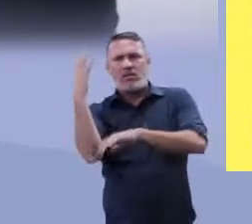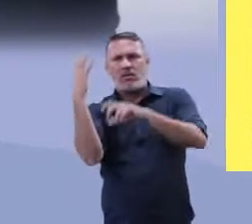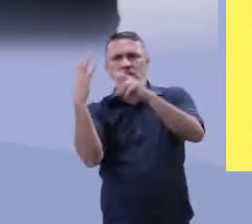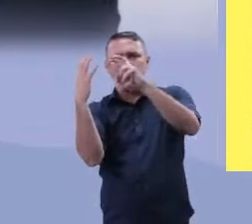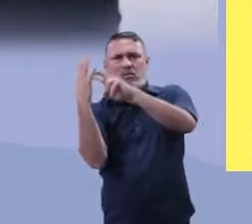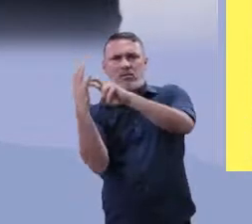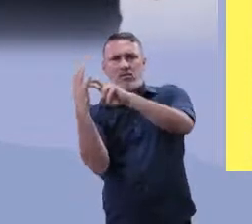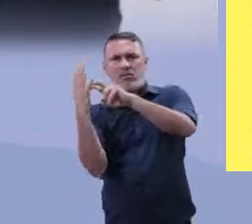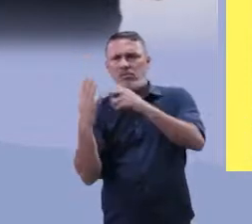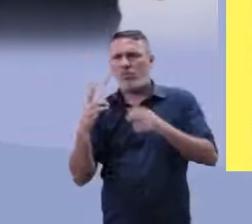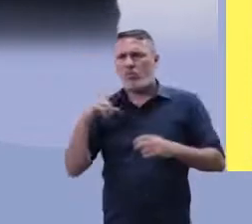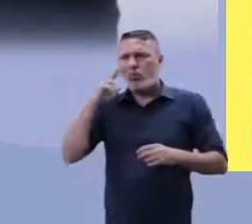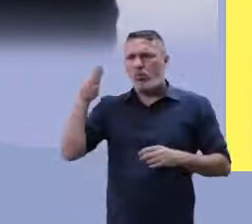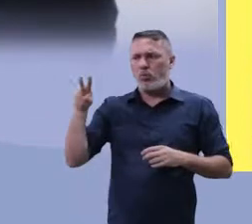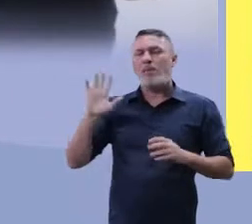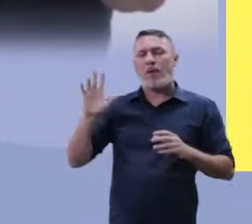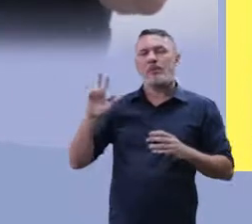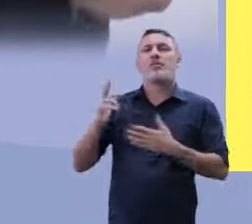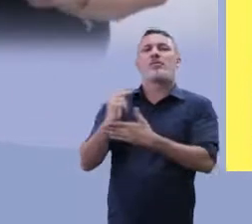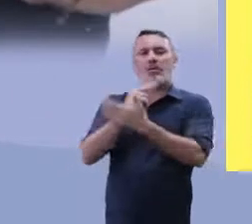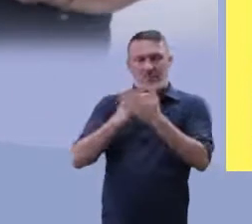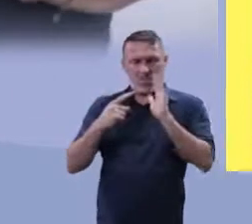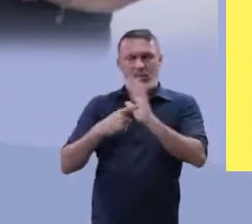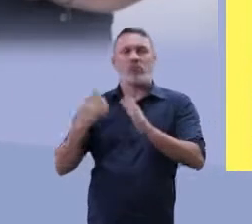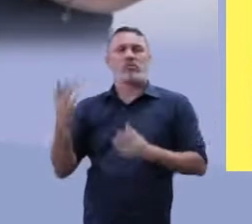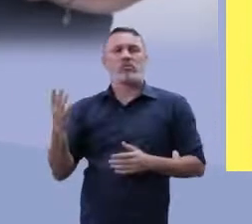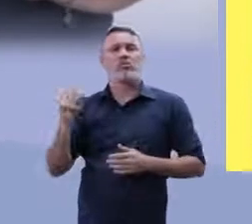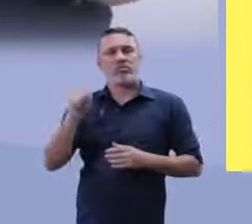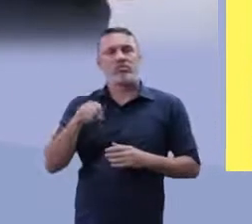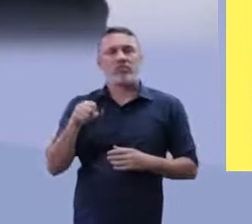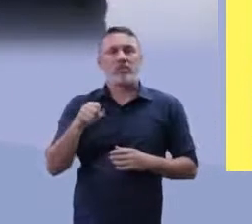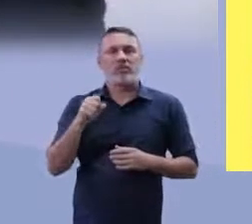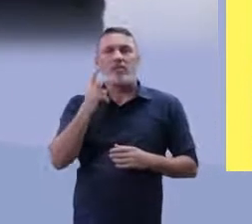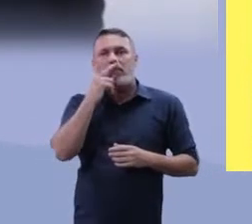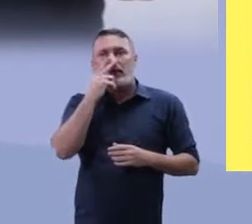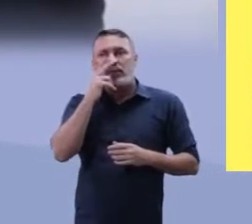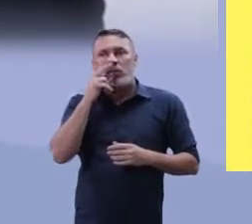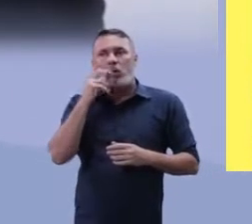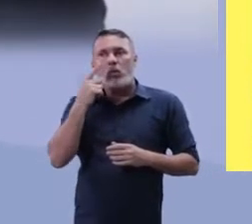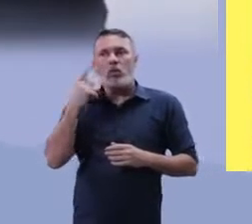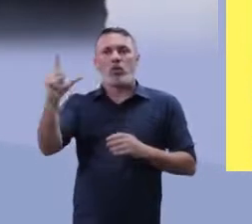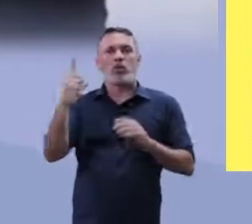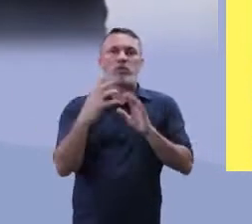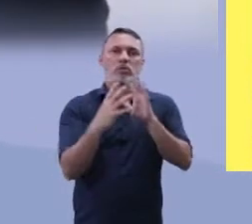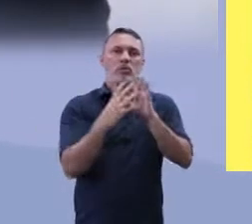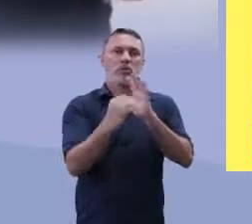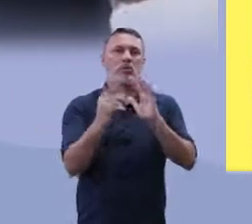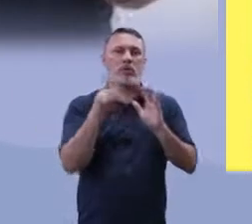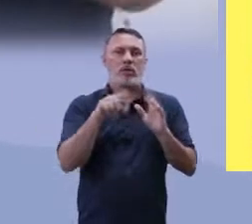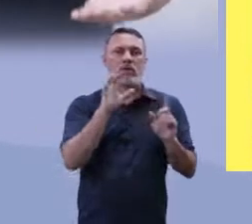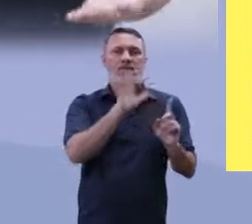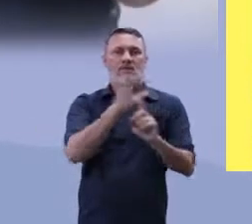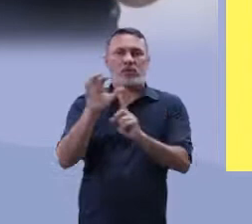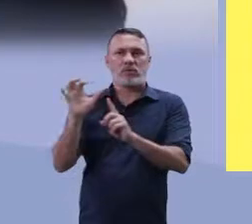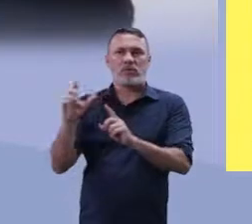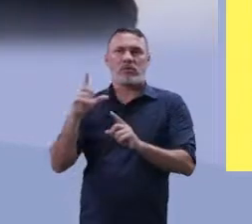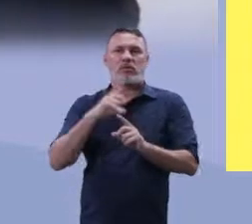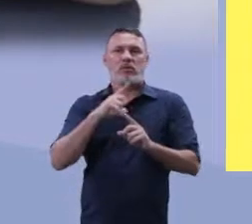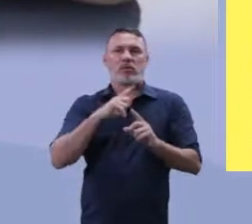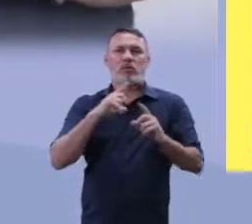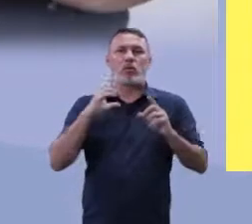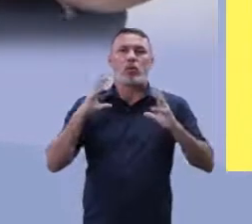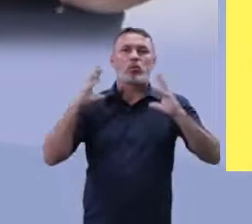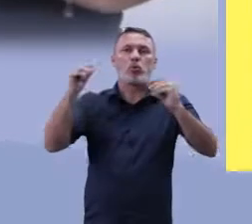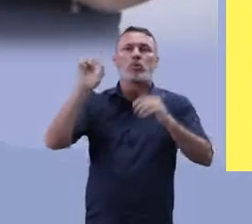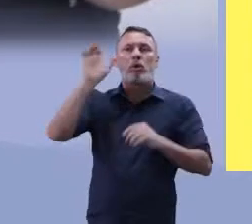tronco, daquele jeito. Mas você vê na obra de Tarsila, numa releitura influenciada por